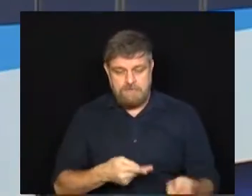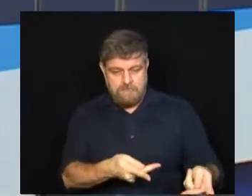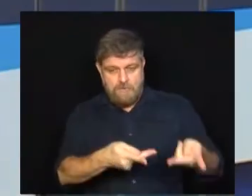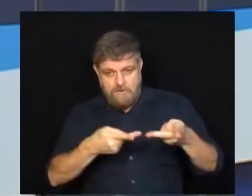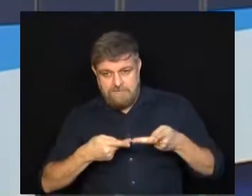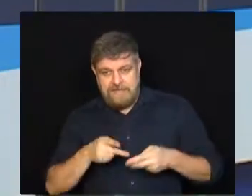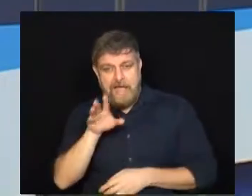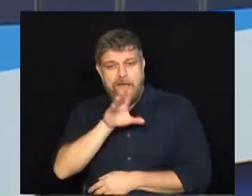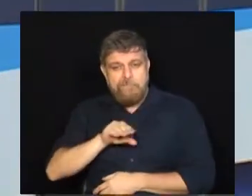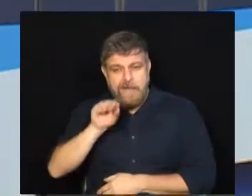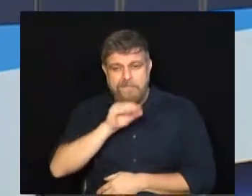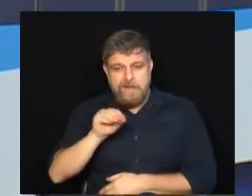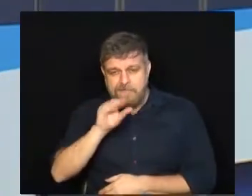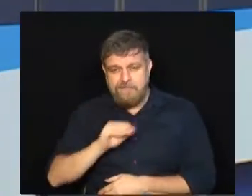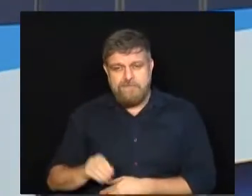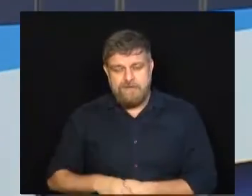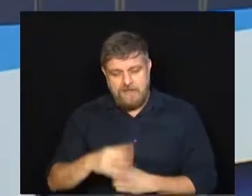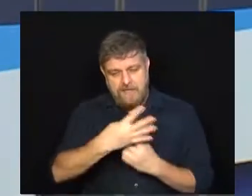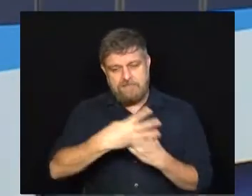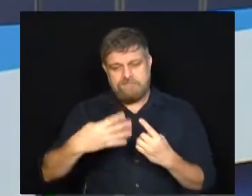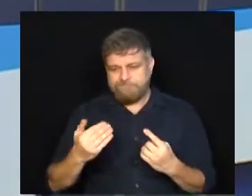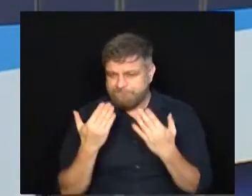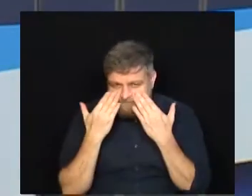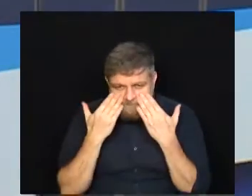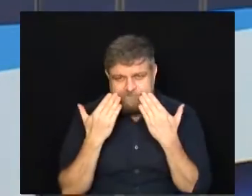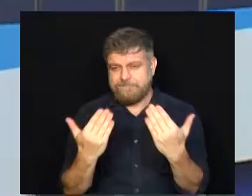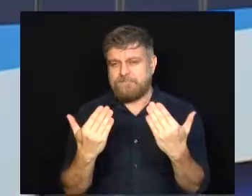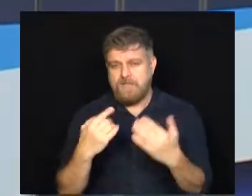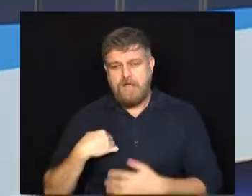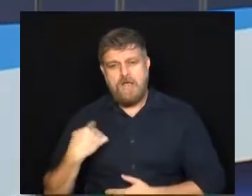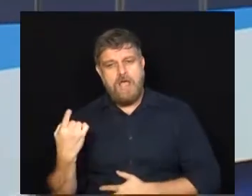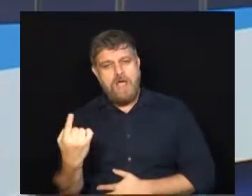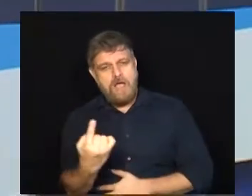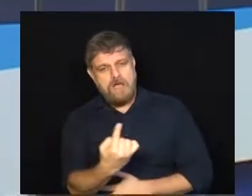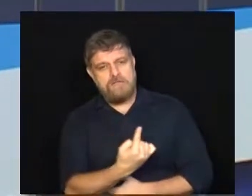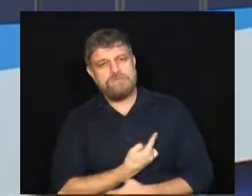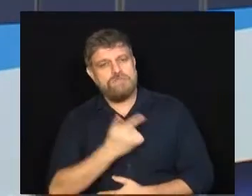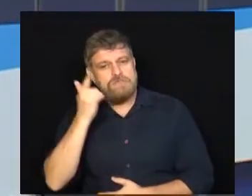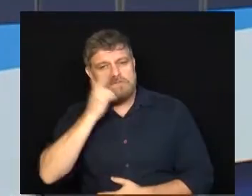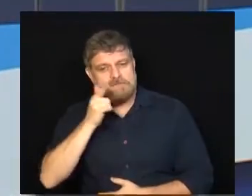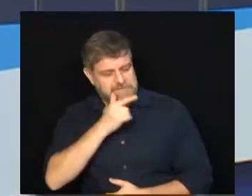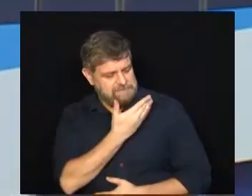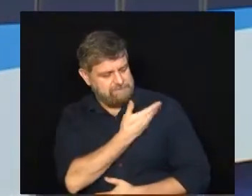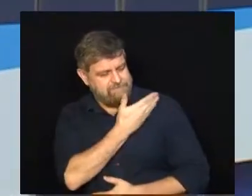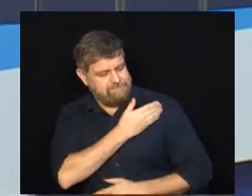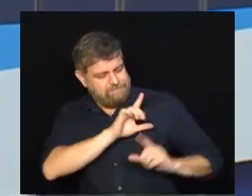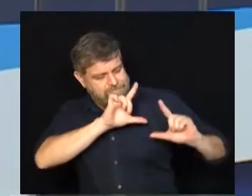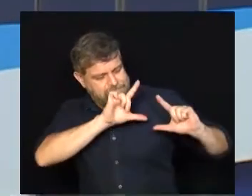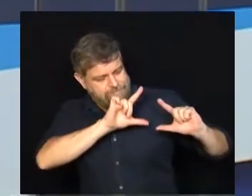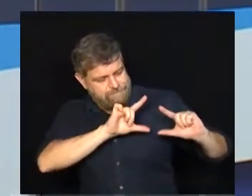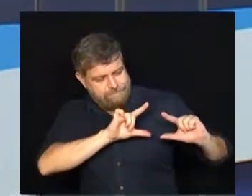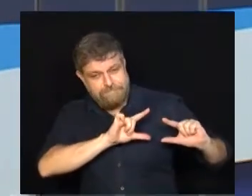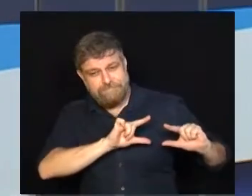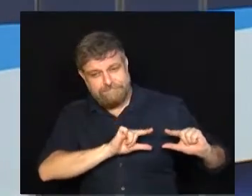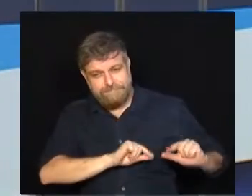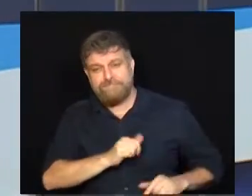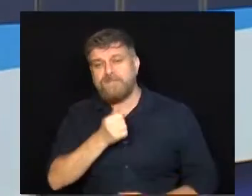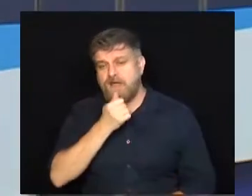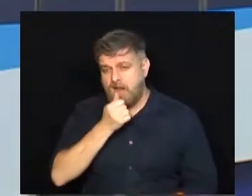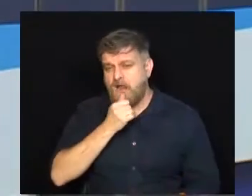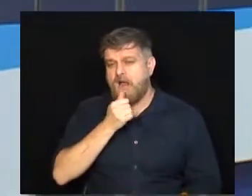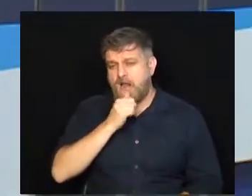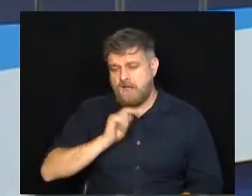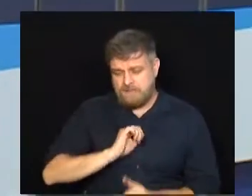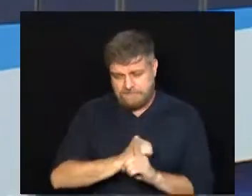a visibilidade tão importante para que a gente possa aí diminuir tantas lacunas que ainda existem